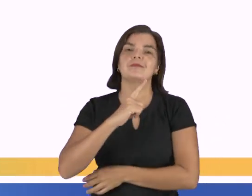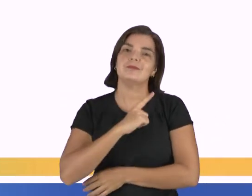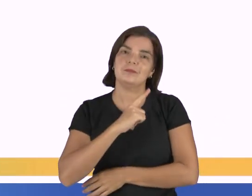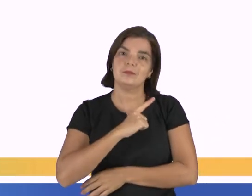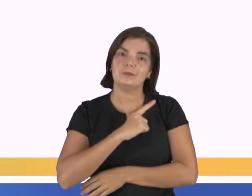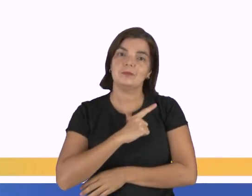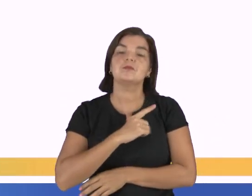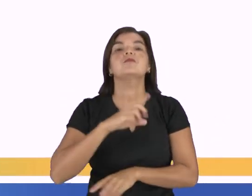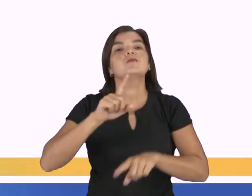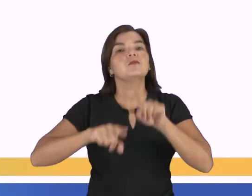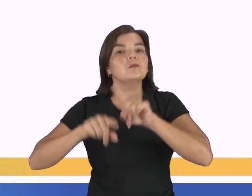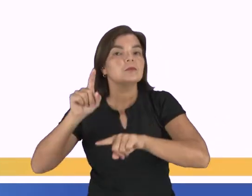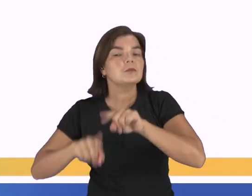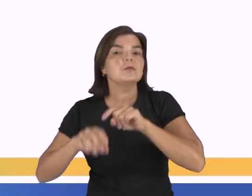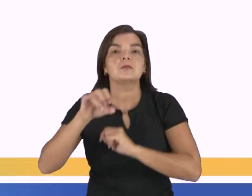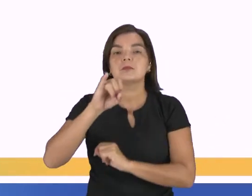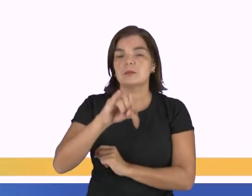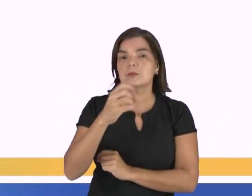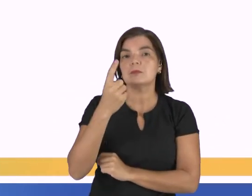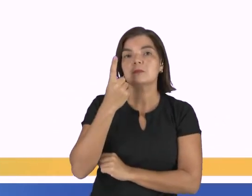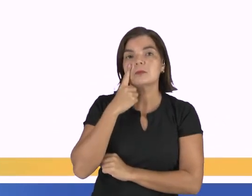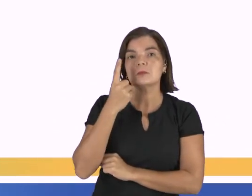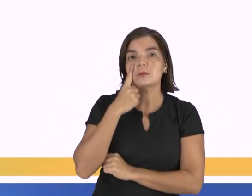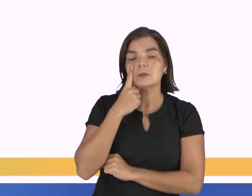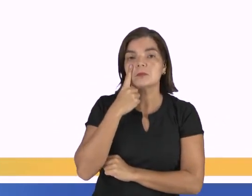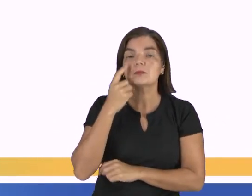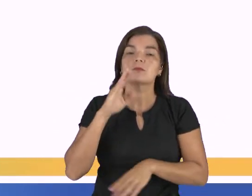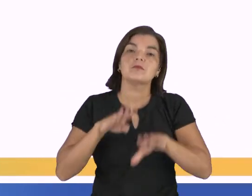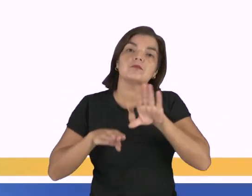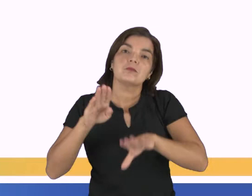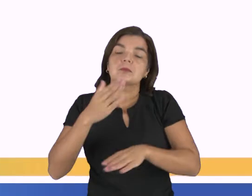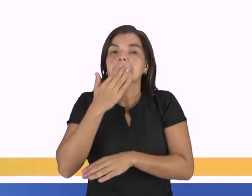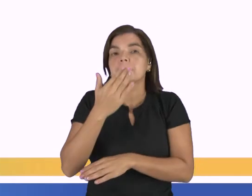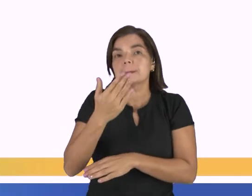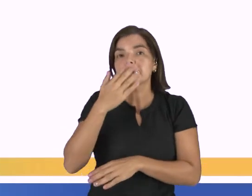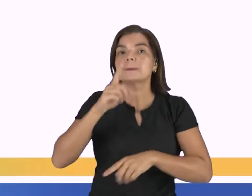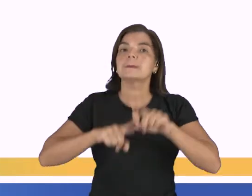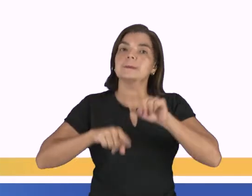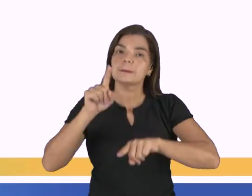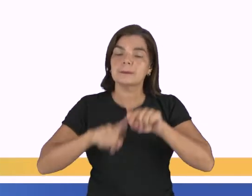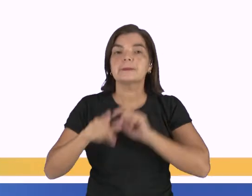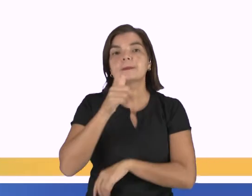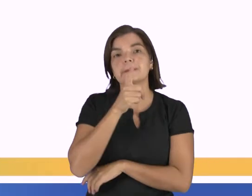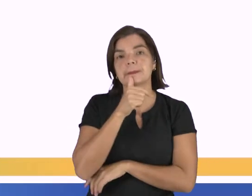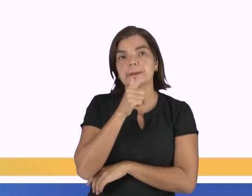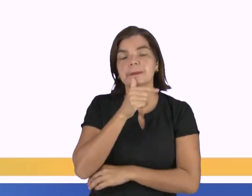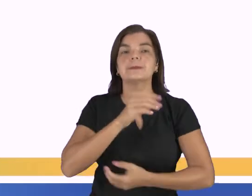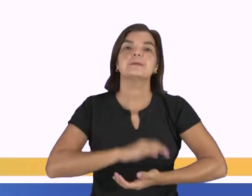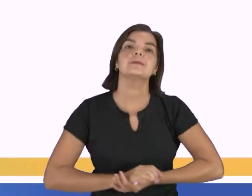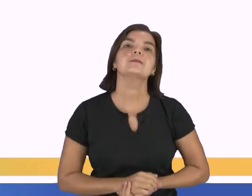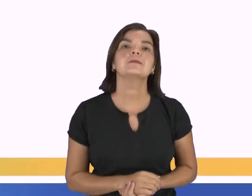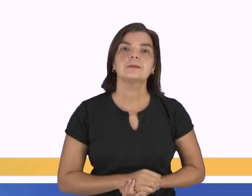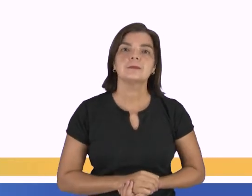em determinado material, ou seja, independentemente do tipo do material líquido.